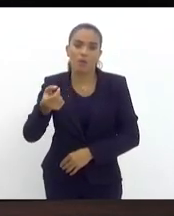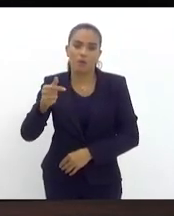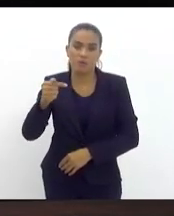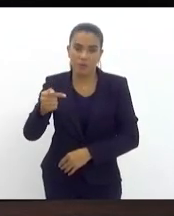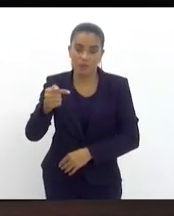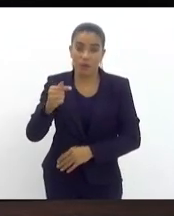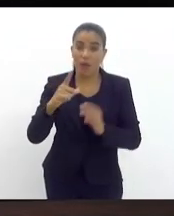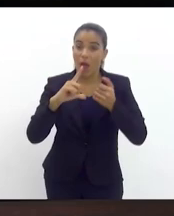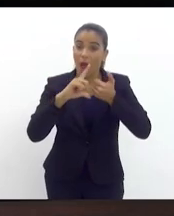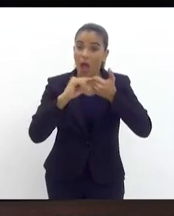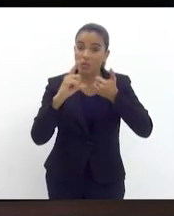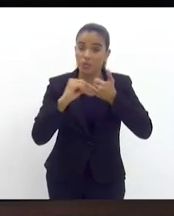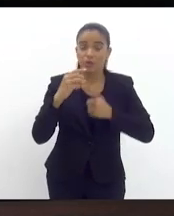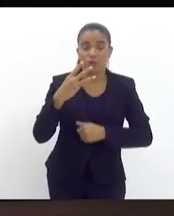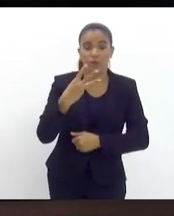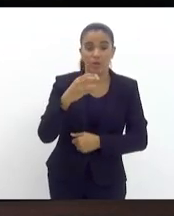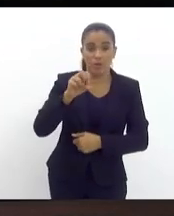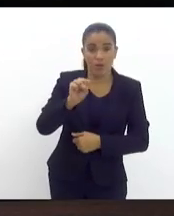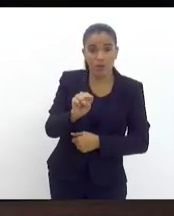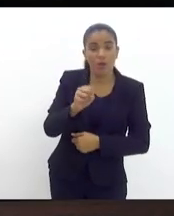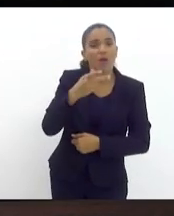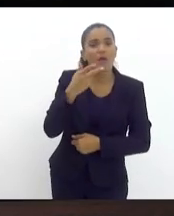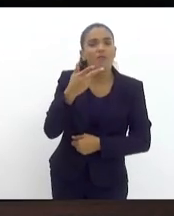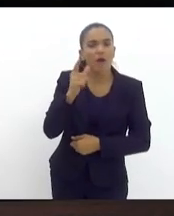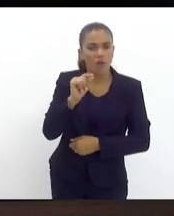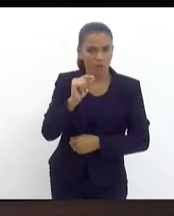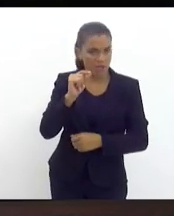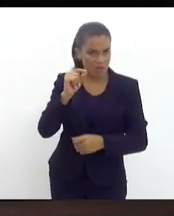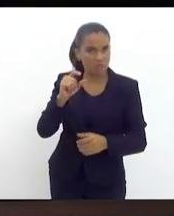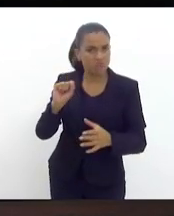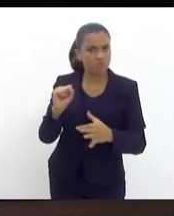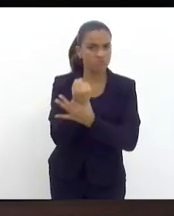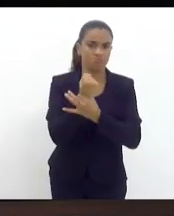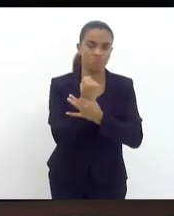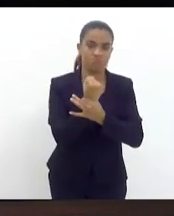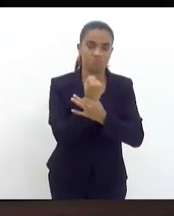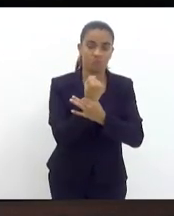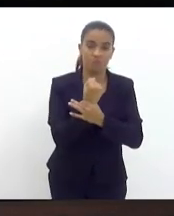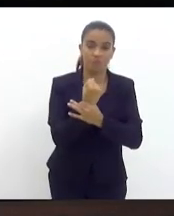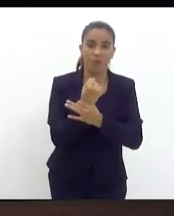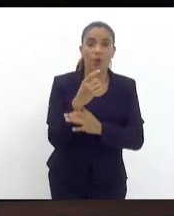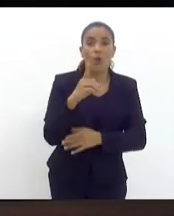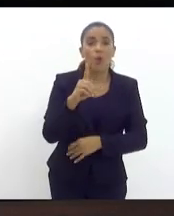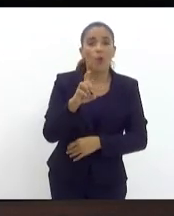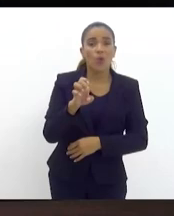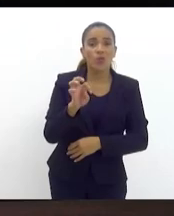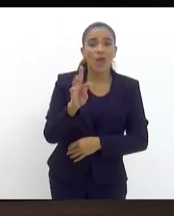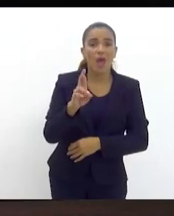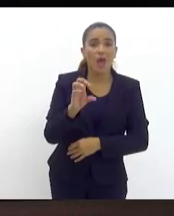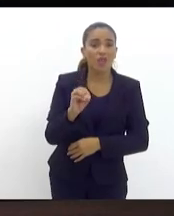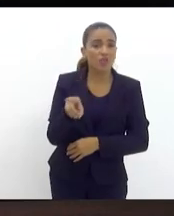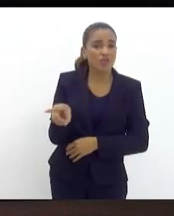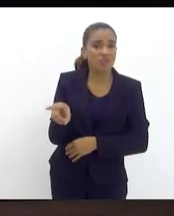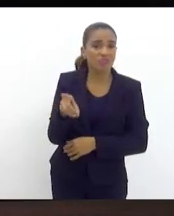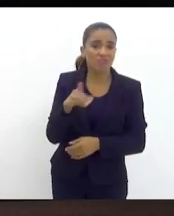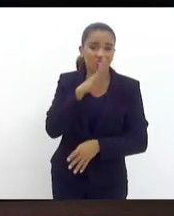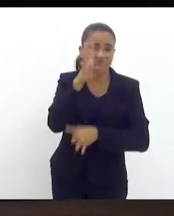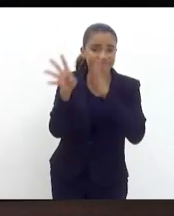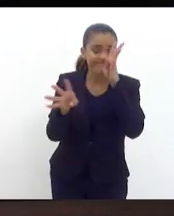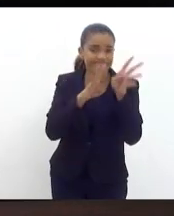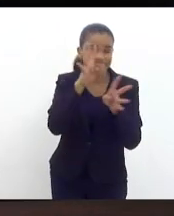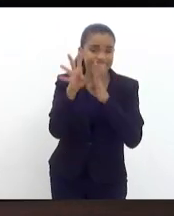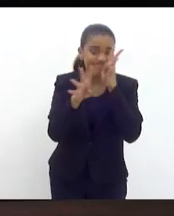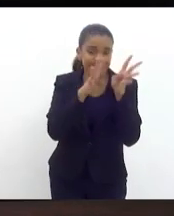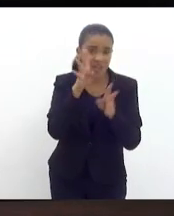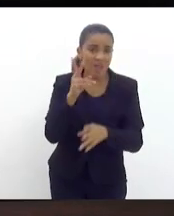o artigo 38 que dá essa legalidade o estado dentro de fazer essa arbitrariedade de